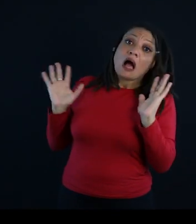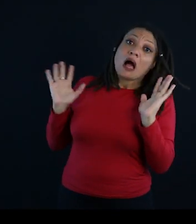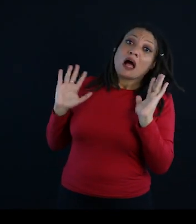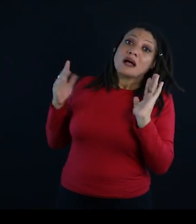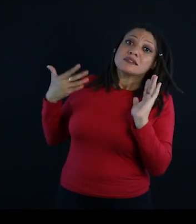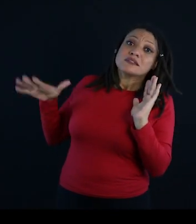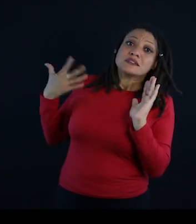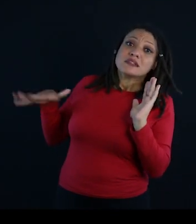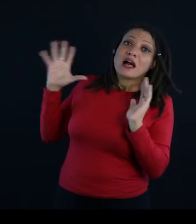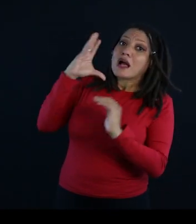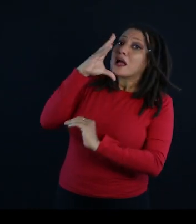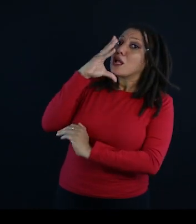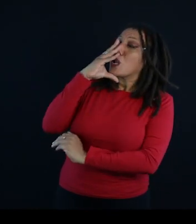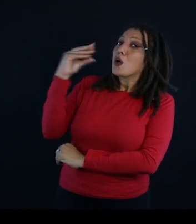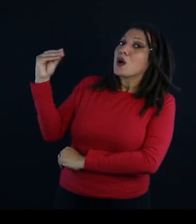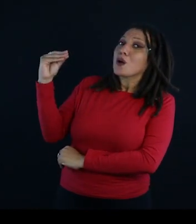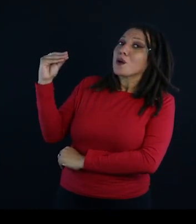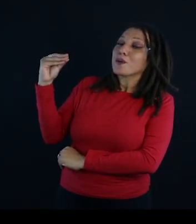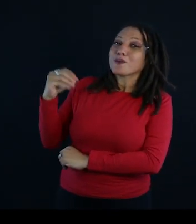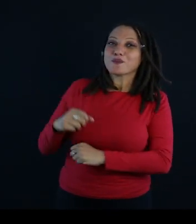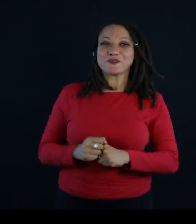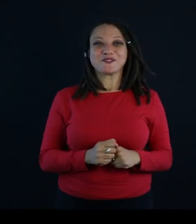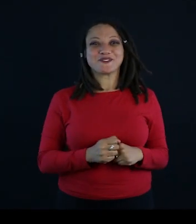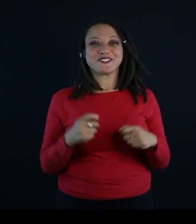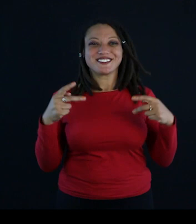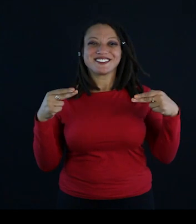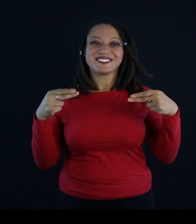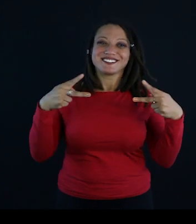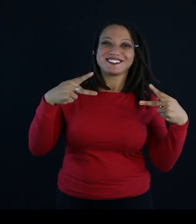ah, sai daqui, lobo!